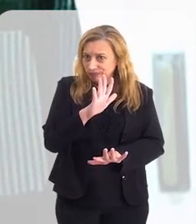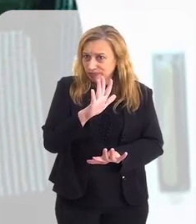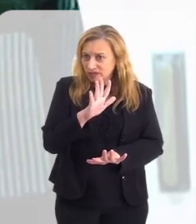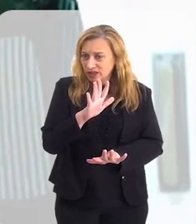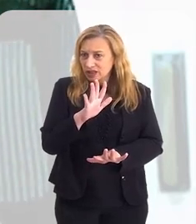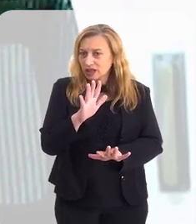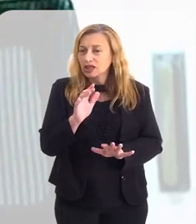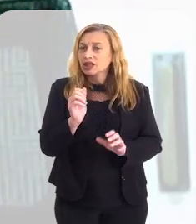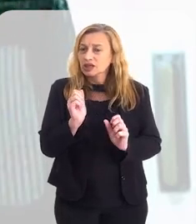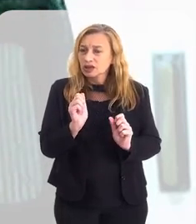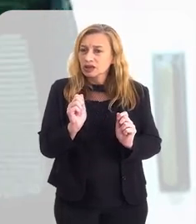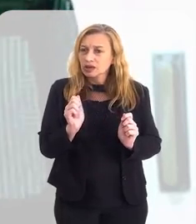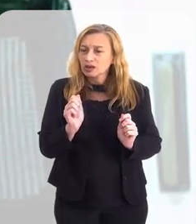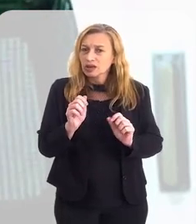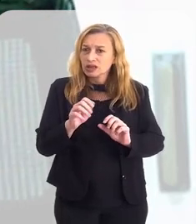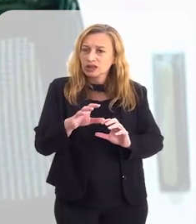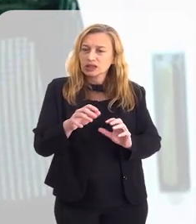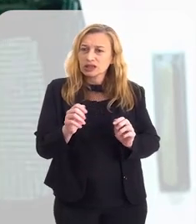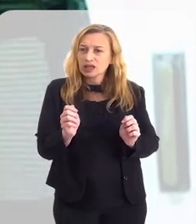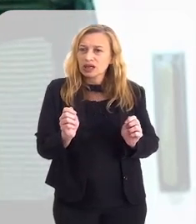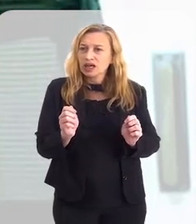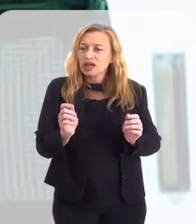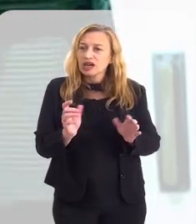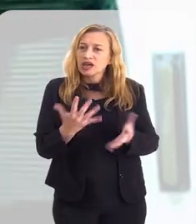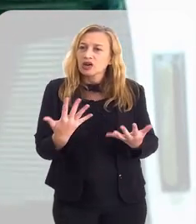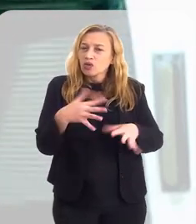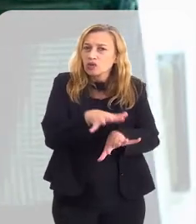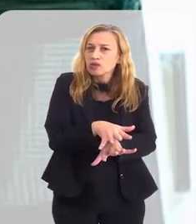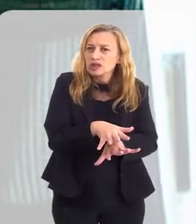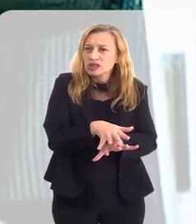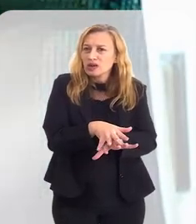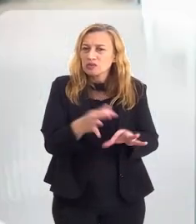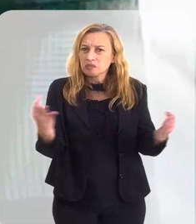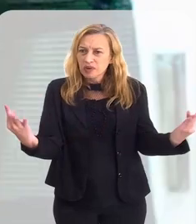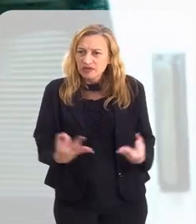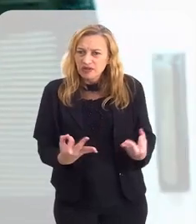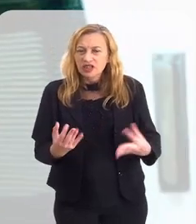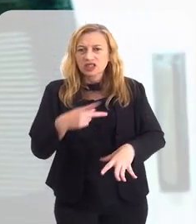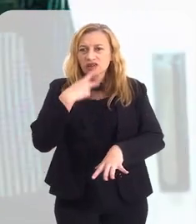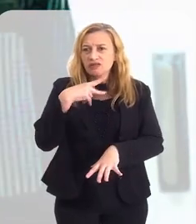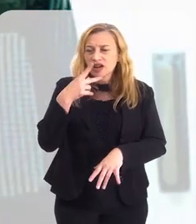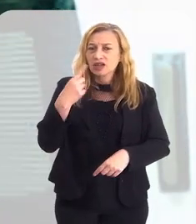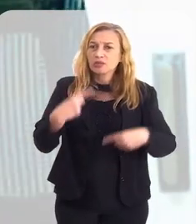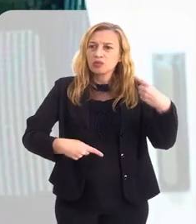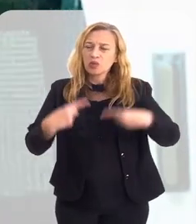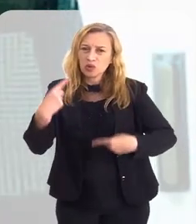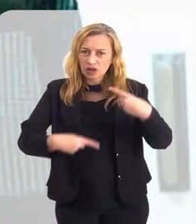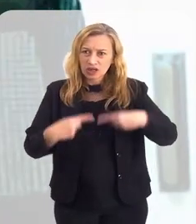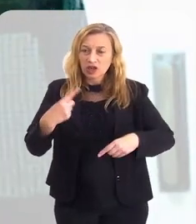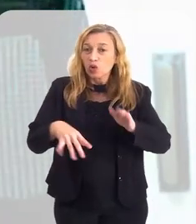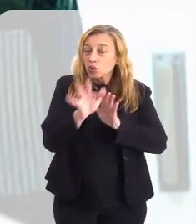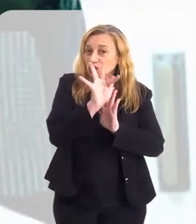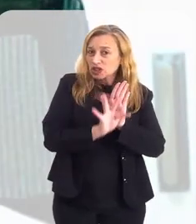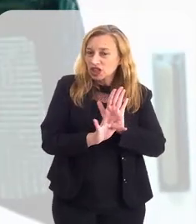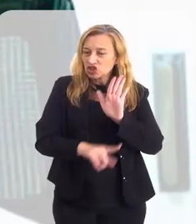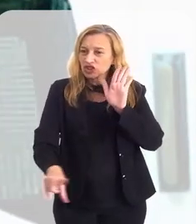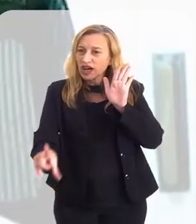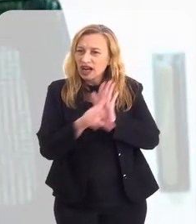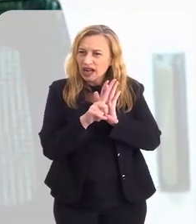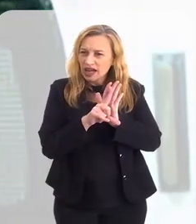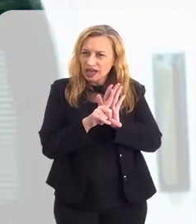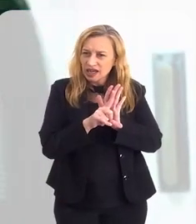arcabouço legal capaz de promover inclusão. Então, a gente está falando da intencionalidade política. A lei materializa, o texto da